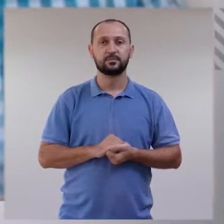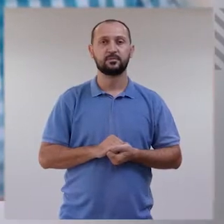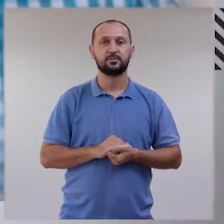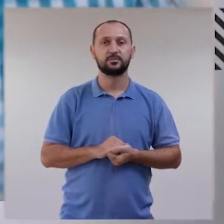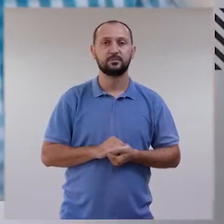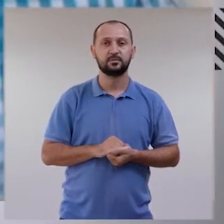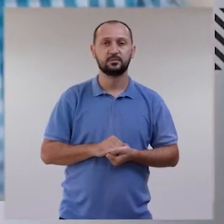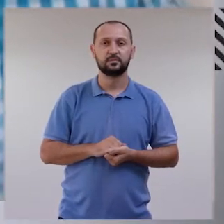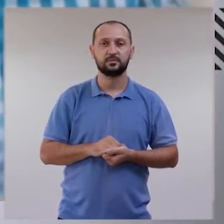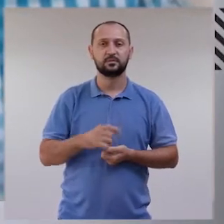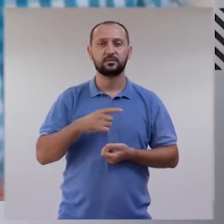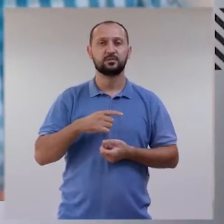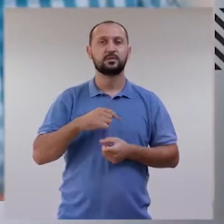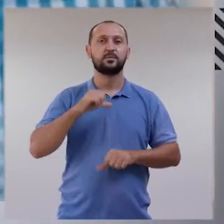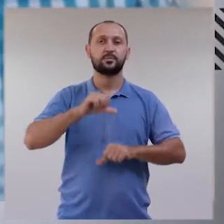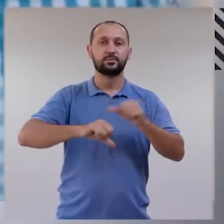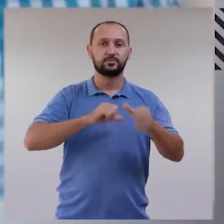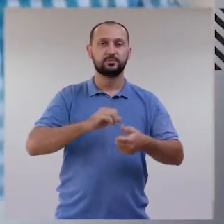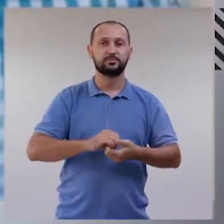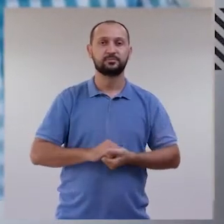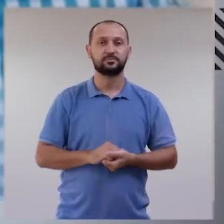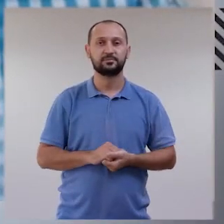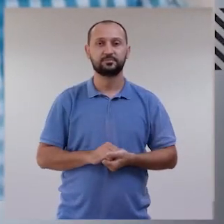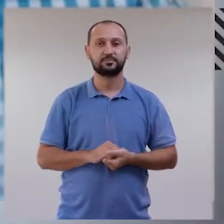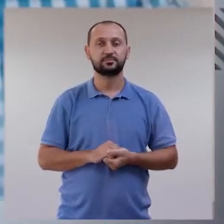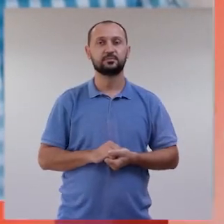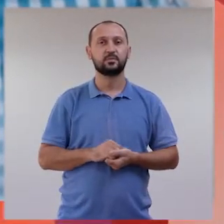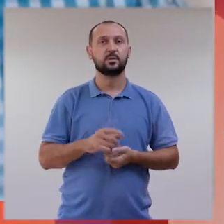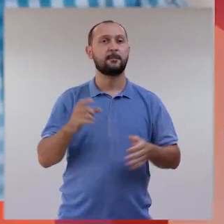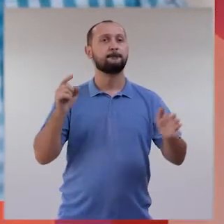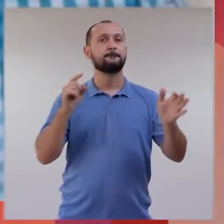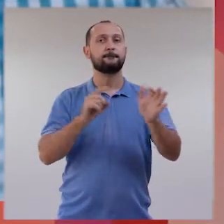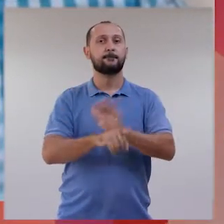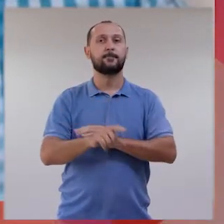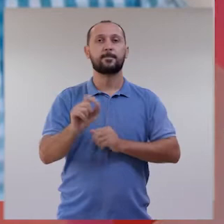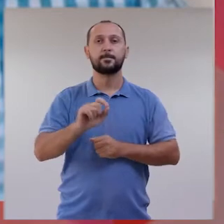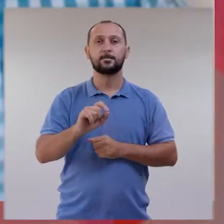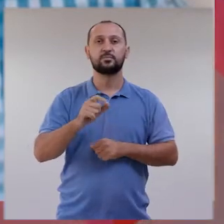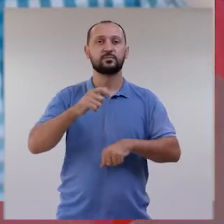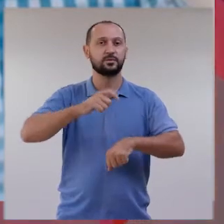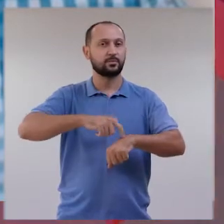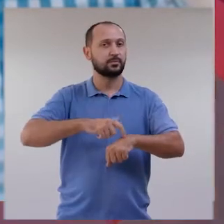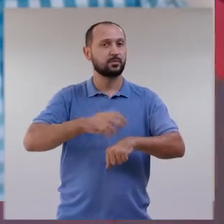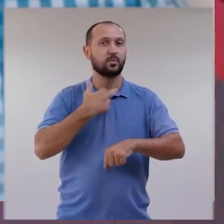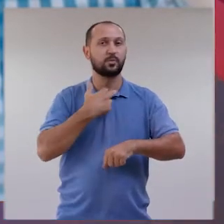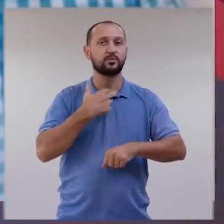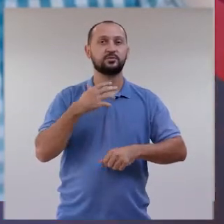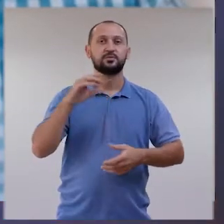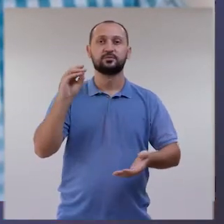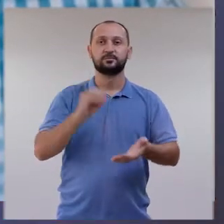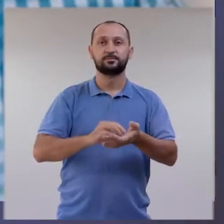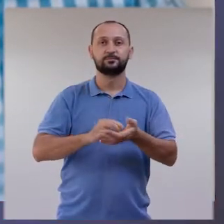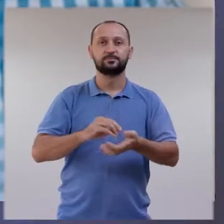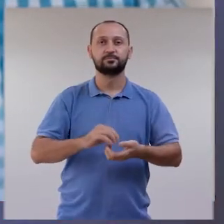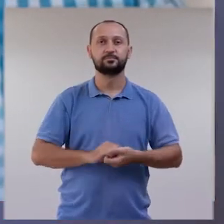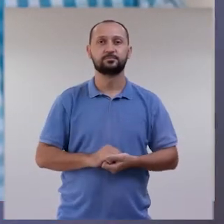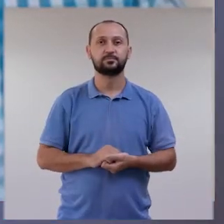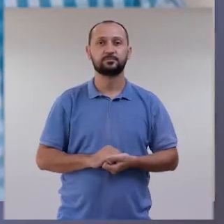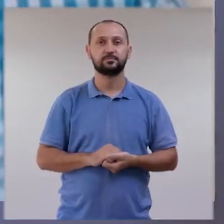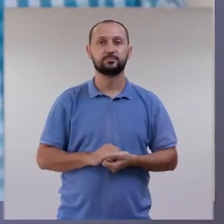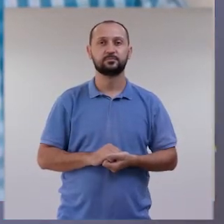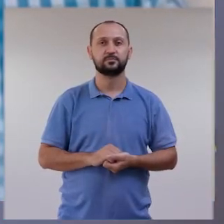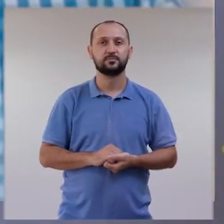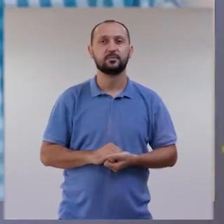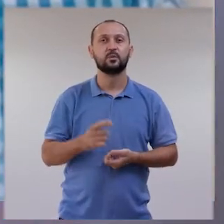reverter essa nossa negativa familiar. E uma pergunta que não pode deixar de ser feita nesse momento, ainda mais,